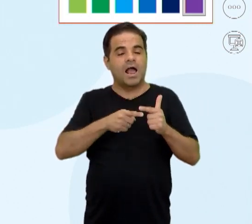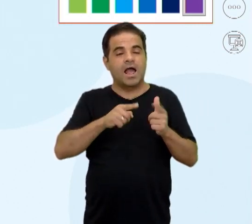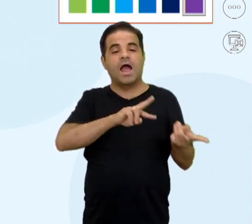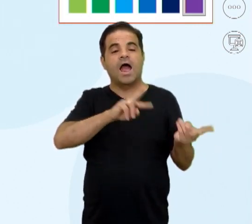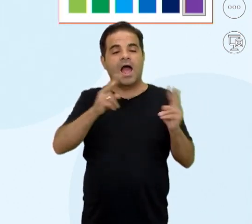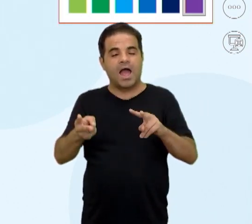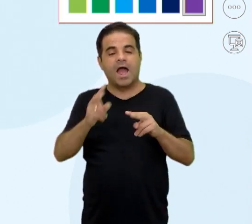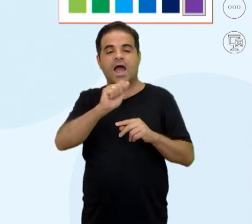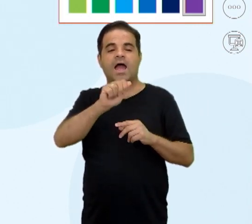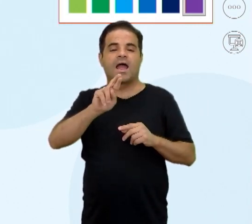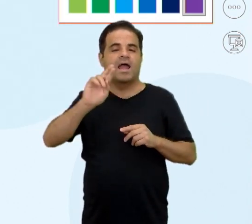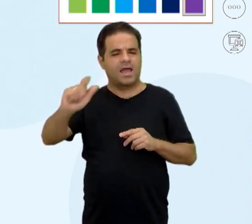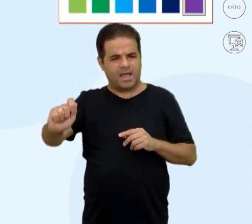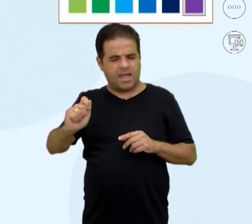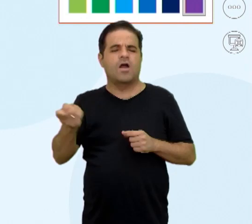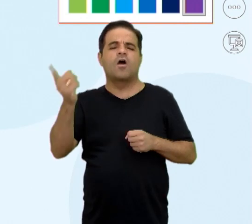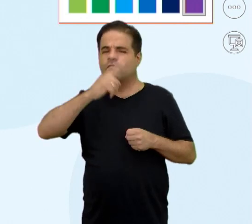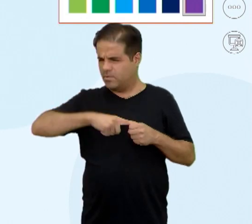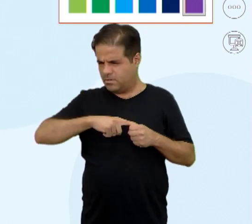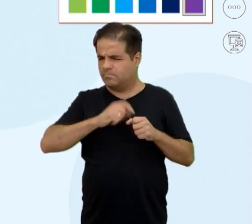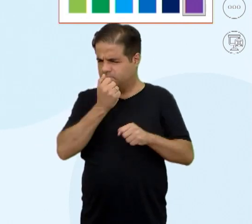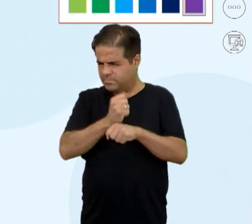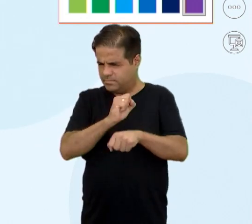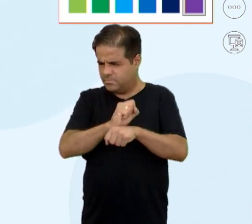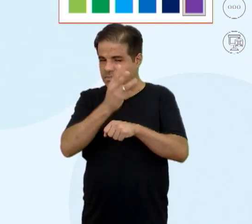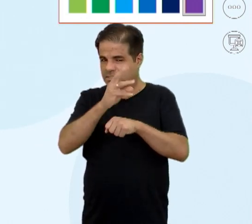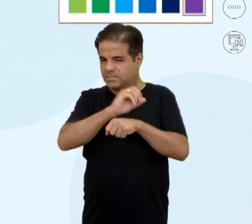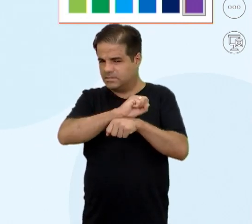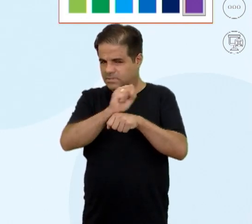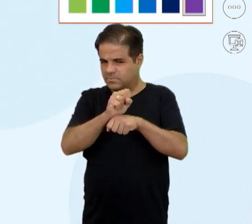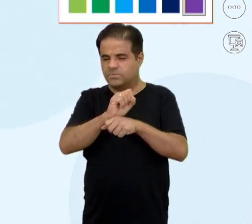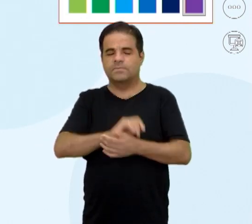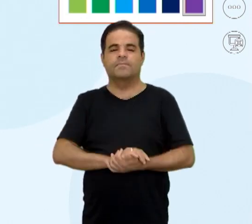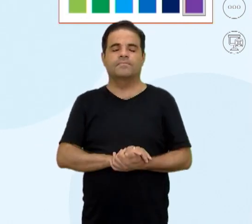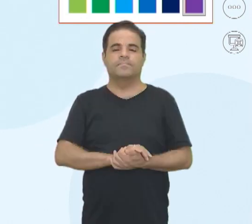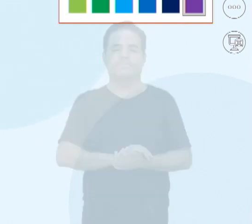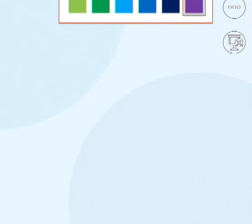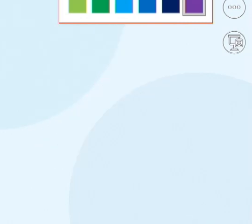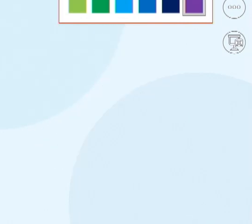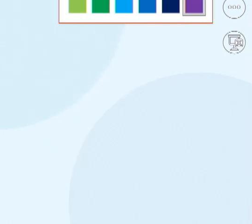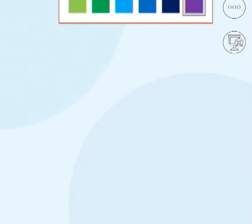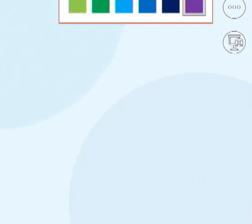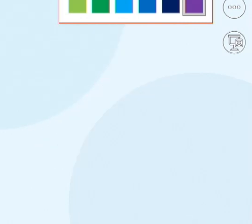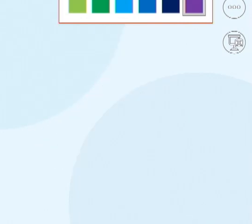ou ALA. Já voltamos aí, 30 segundinhos.